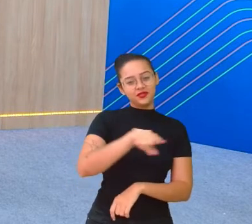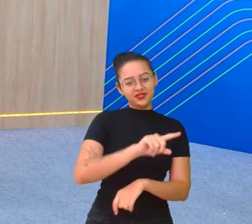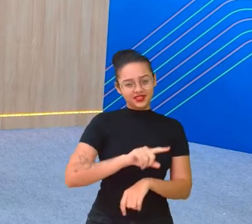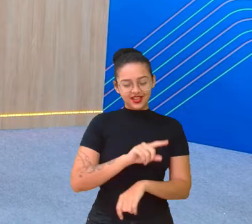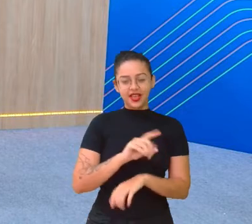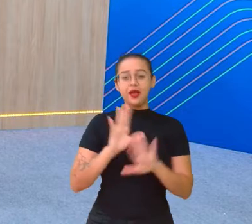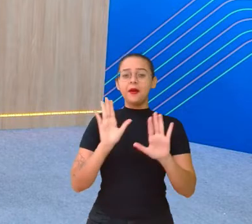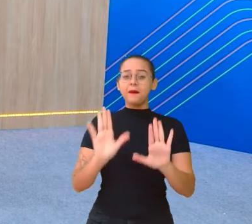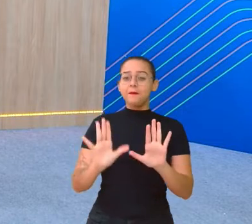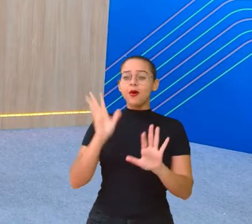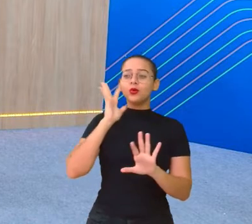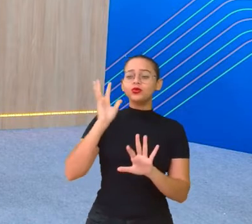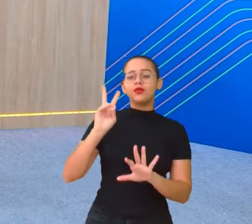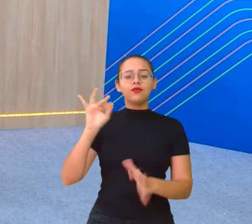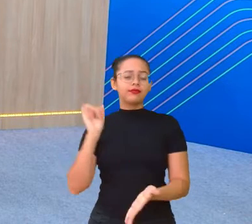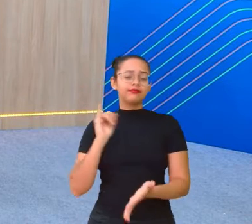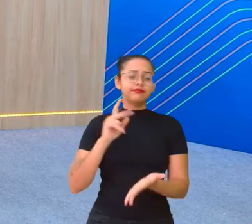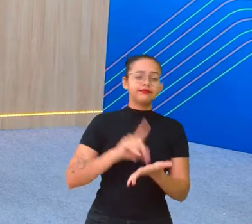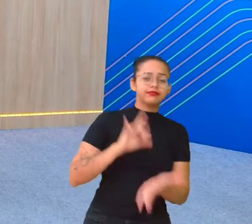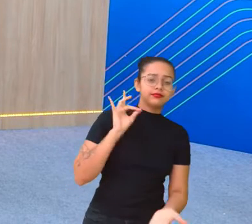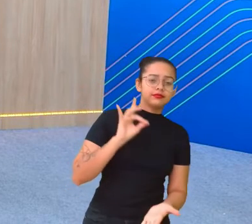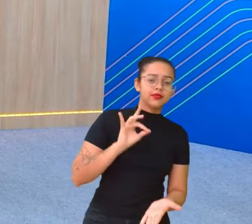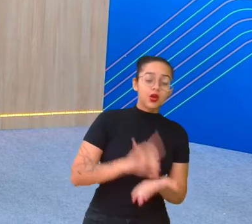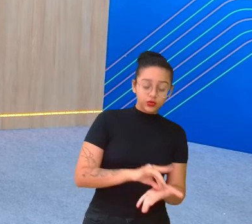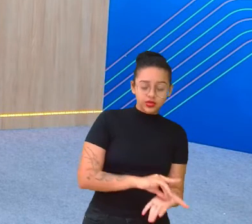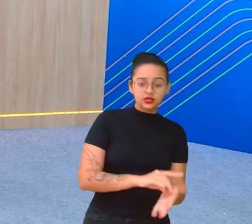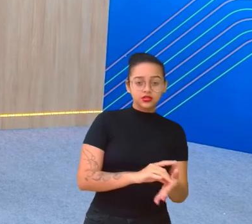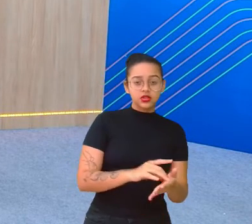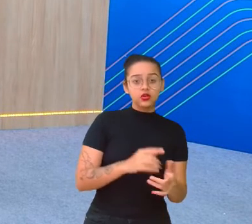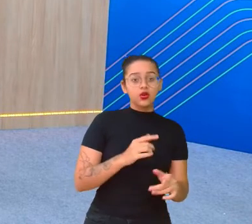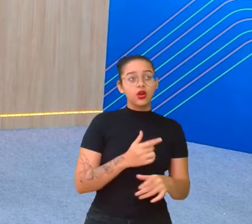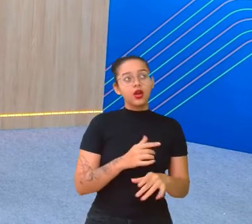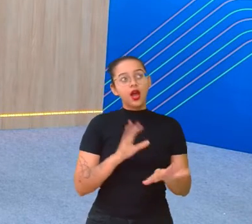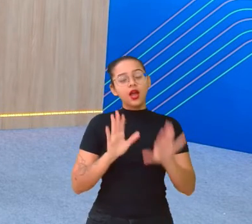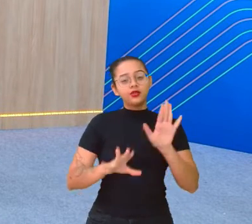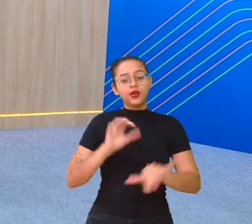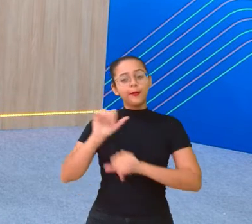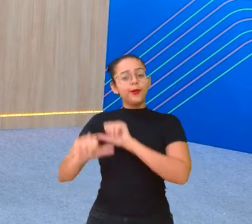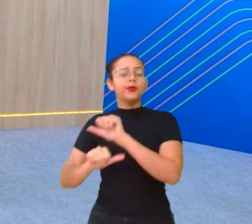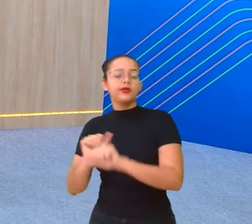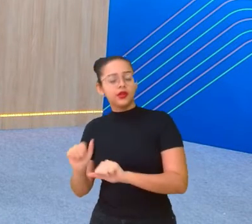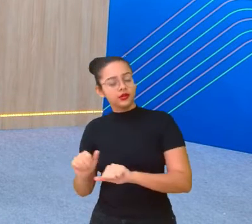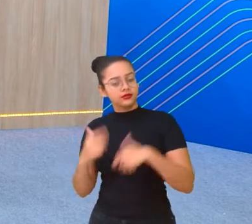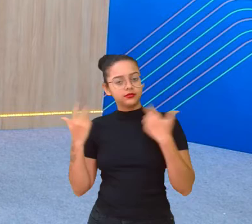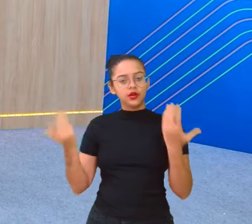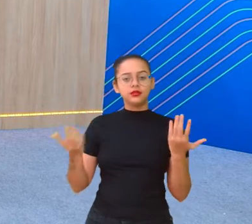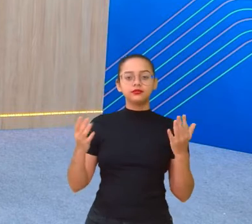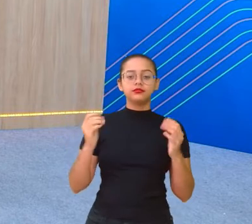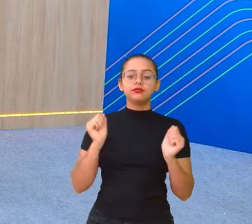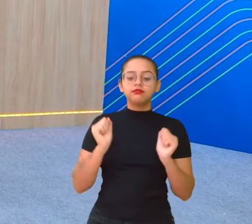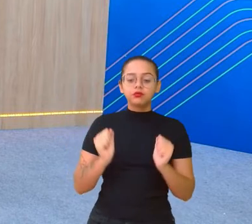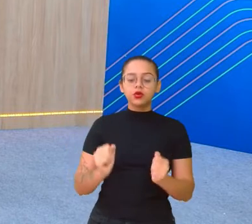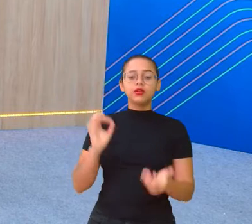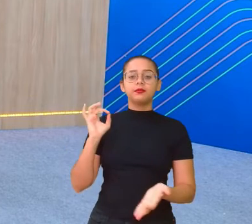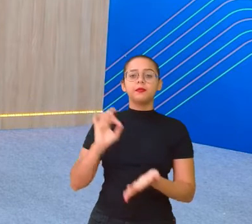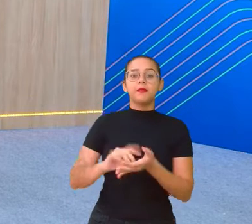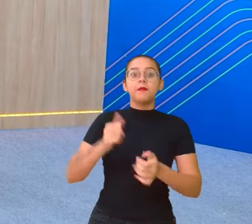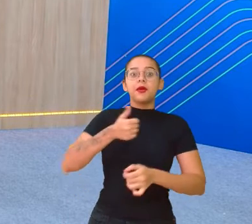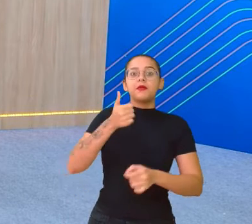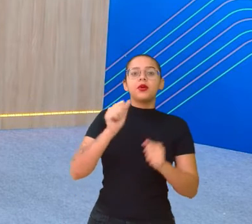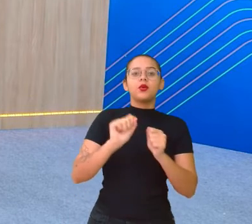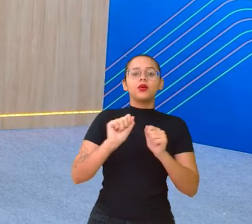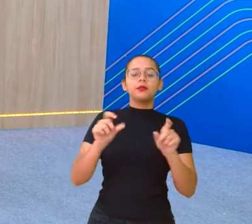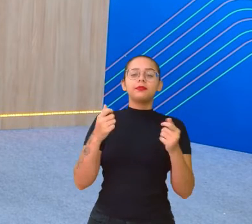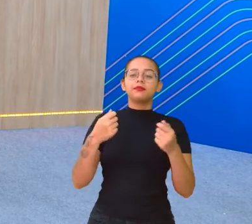vão, às vezes, se realizando, às vezes transformando em outros sonhos. Mas para a gente poder realizar, primeiro a gente se faz